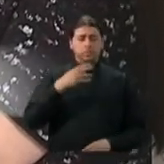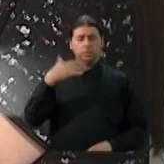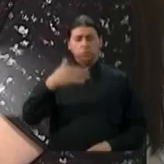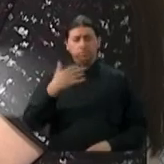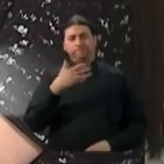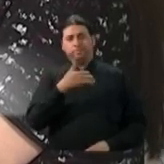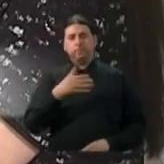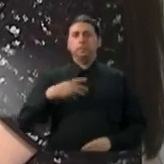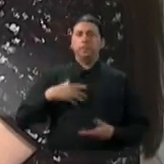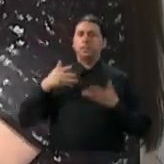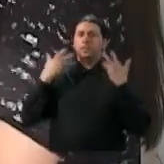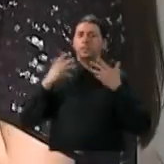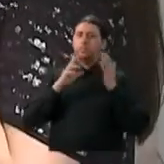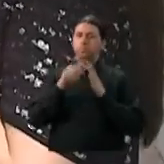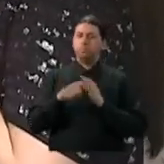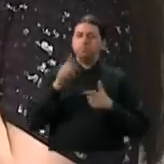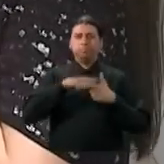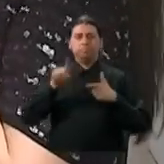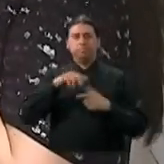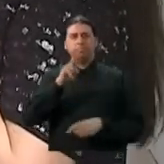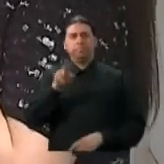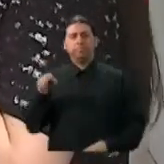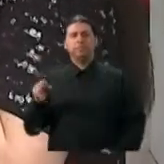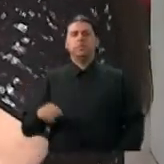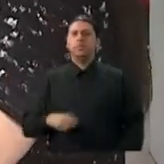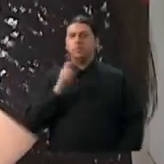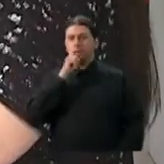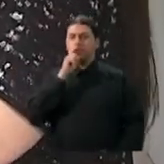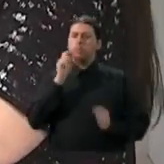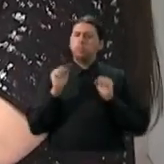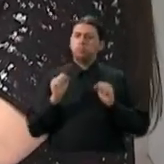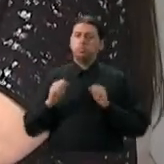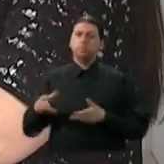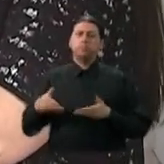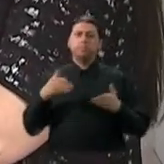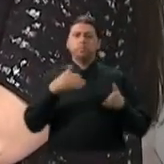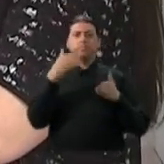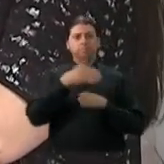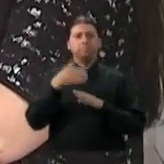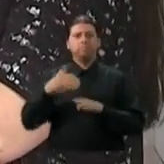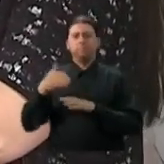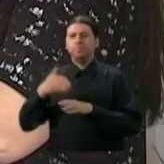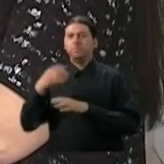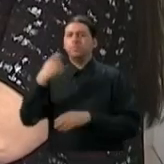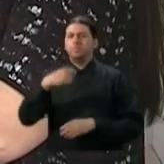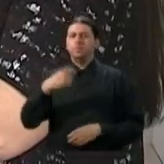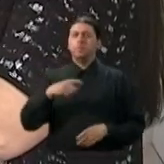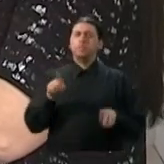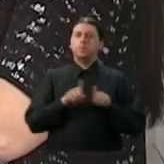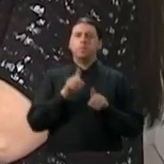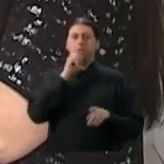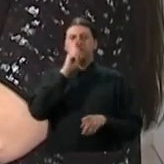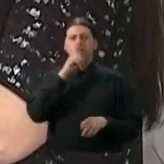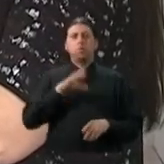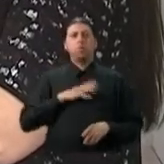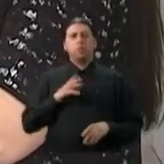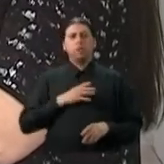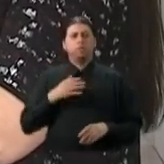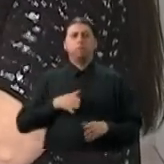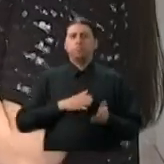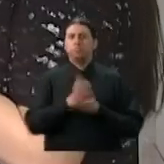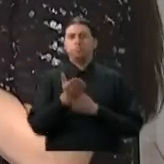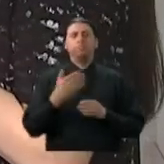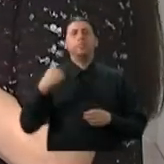depois é só alegria, né? Não tem problema. Não é só a mãe que traz, o pai também pode trazer. Tem que participar, né? A mãe não teve coragem de entrar e eu tive que